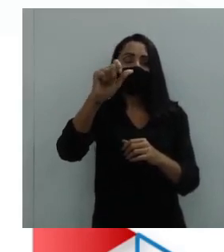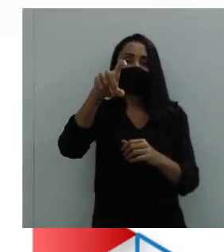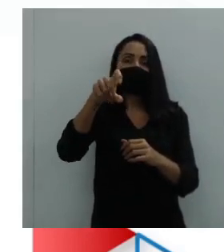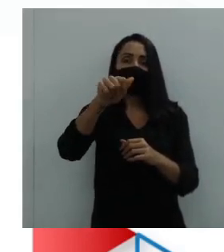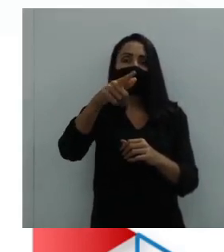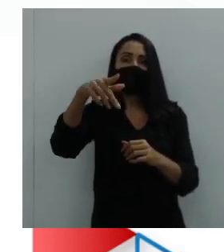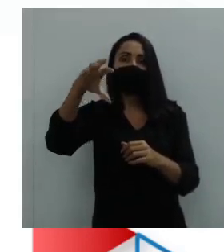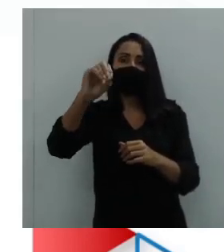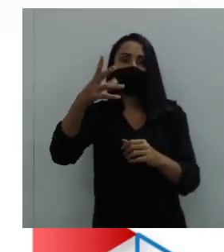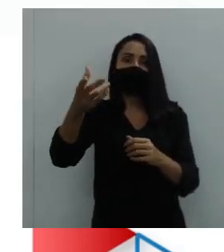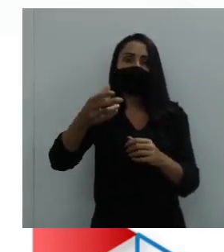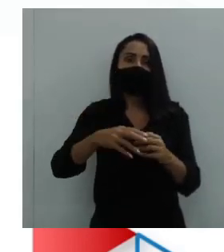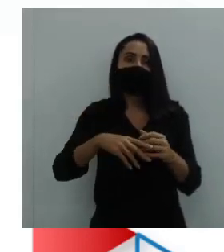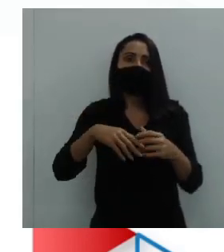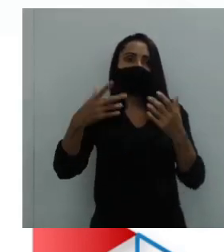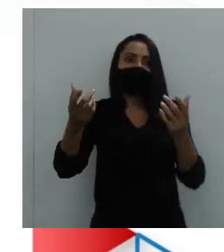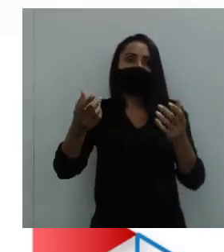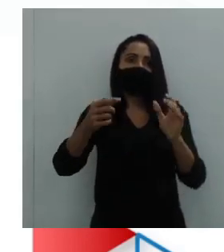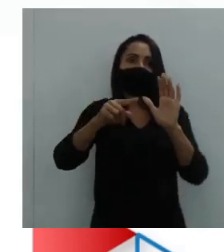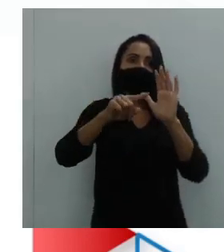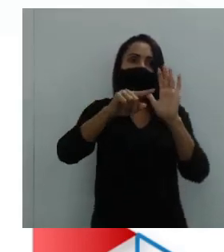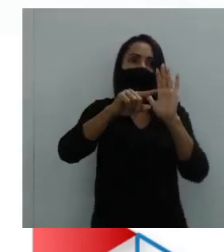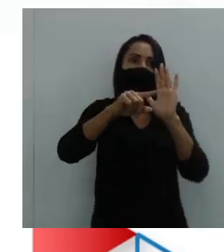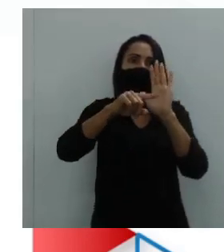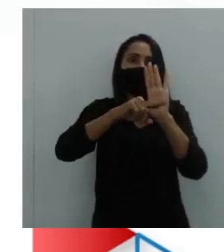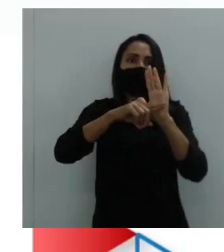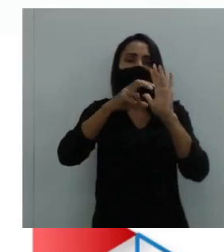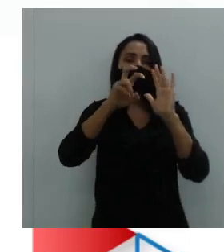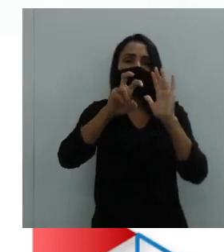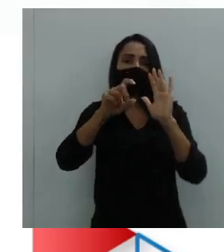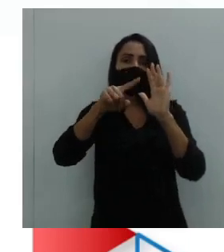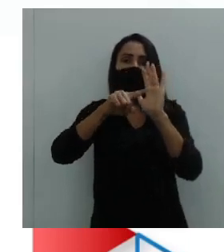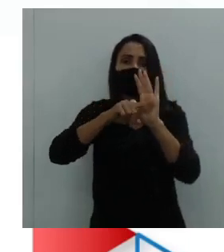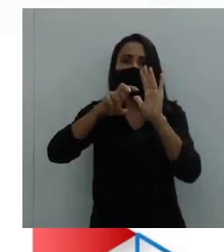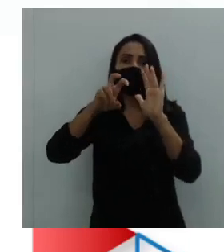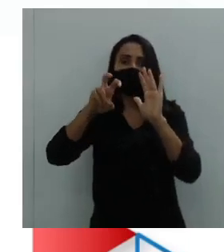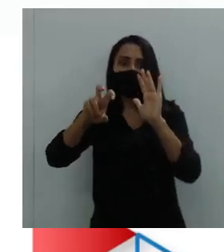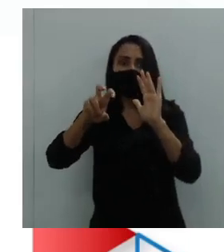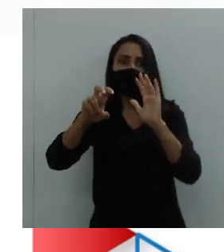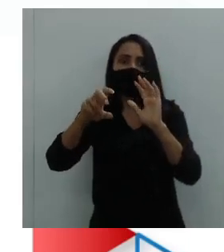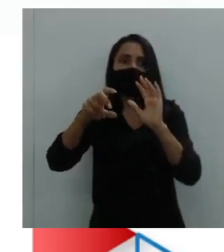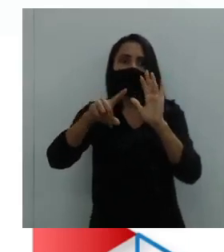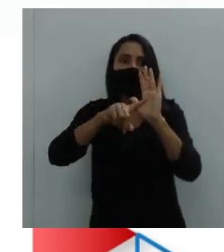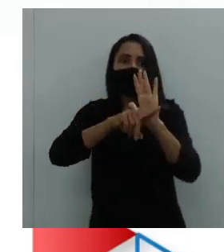menos 3, que era 3, menos 5, que era 5, menos 5, que era 5. Tá